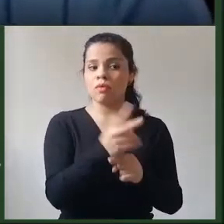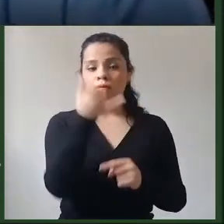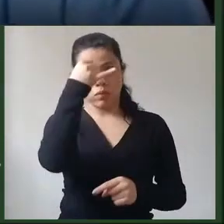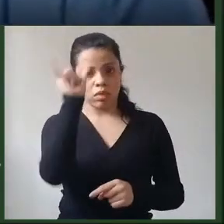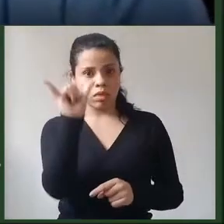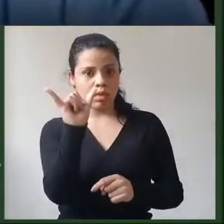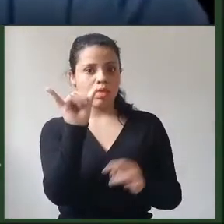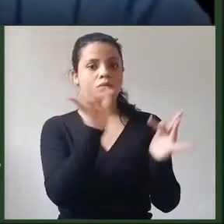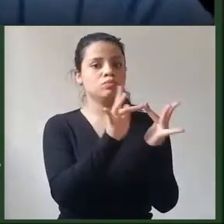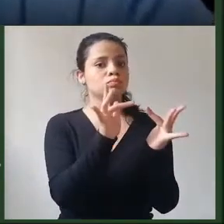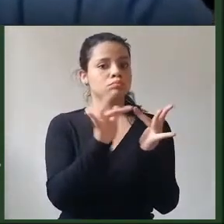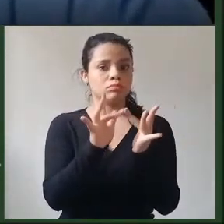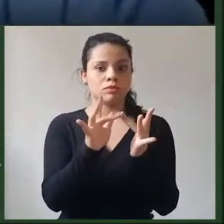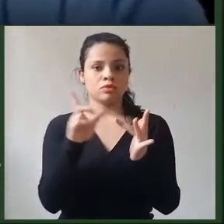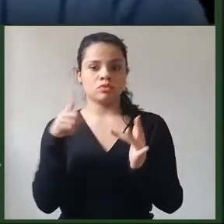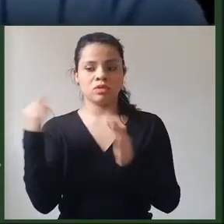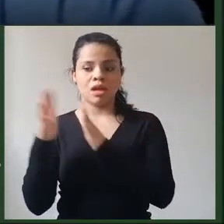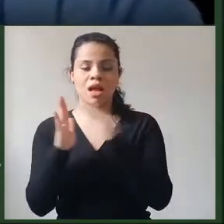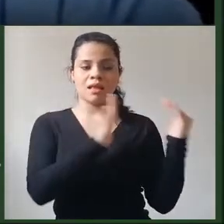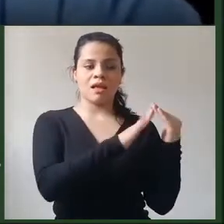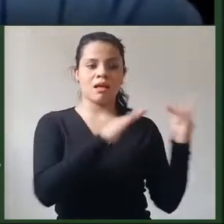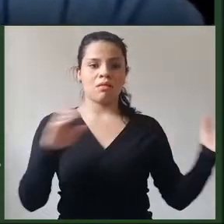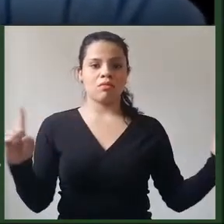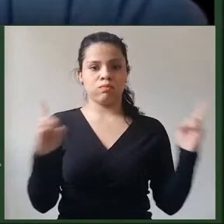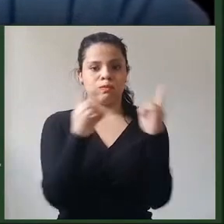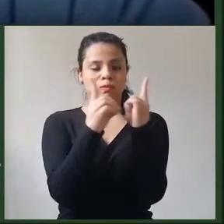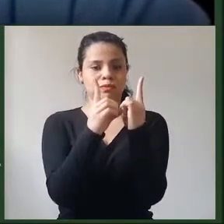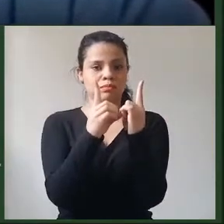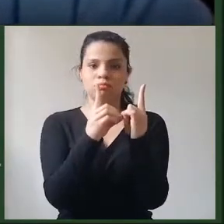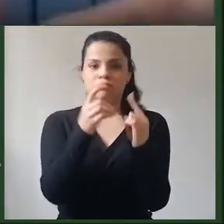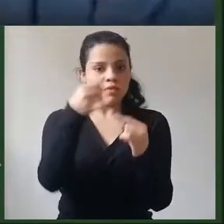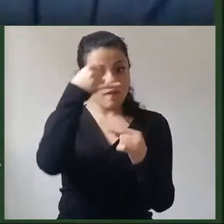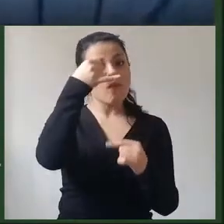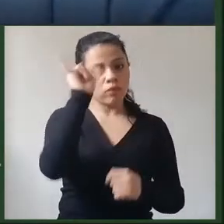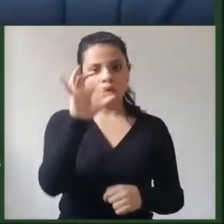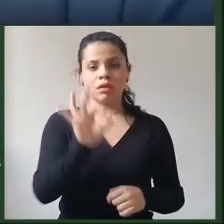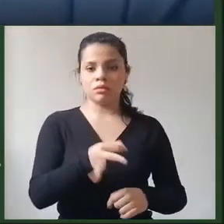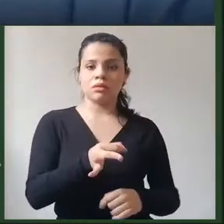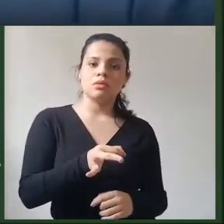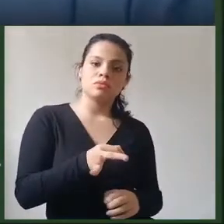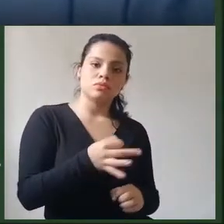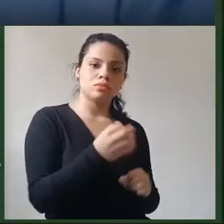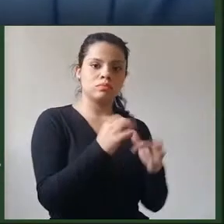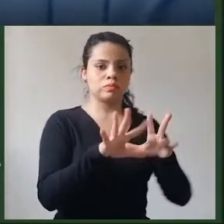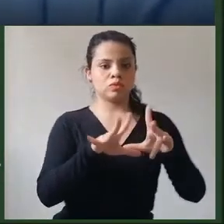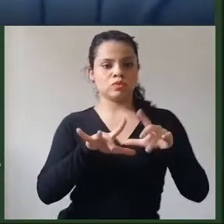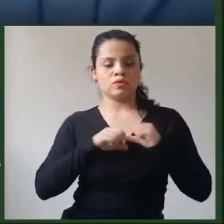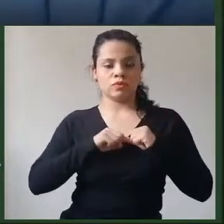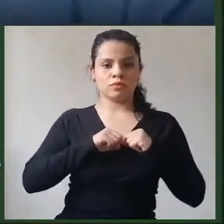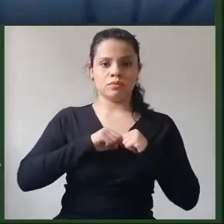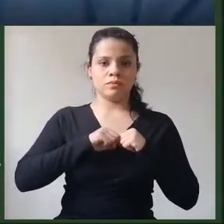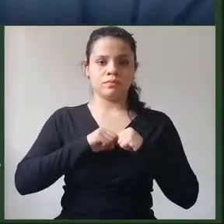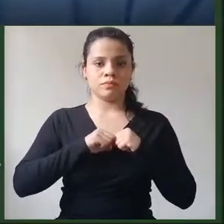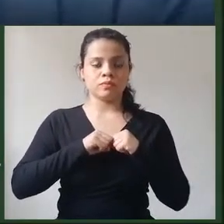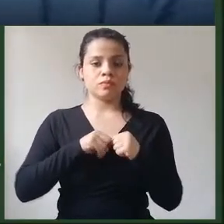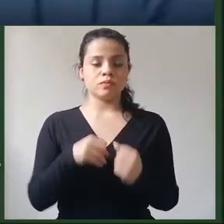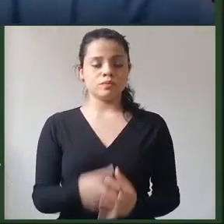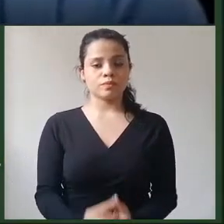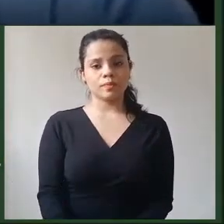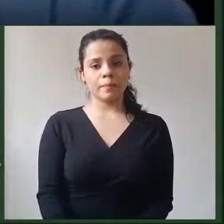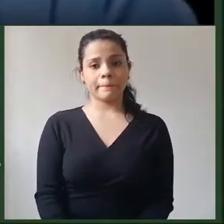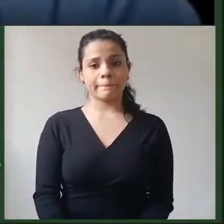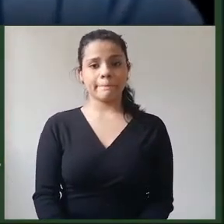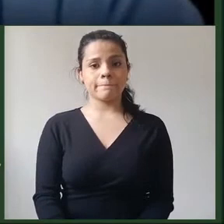para proteger tanto a mim como a eles. Não vale a pena sair da casa só para estar em possível contato com